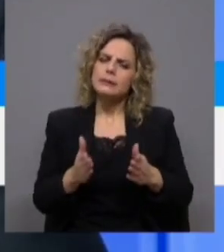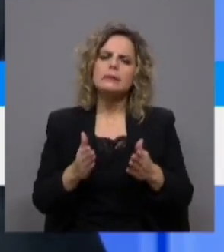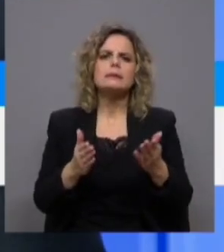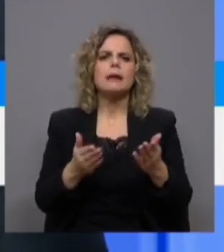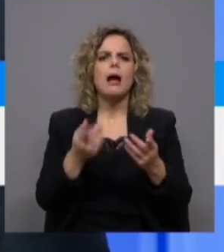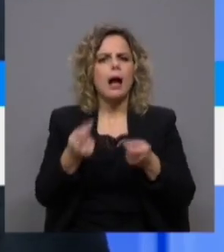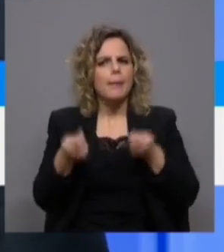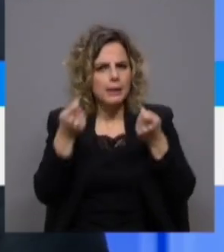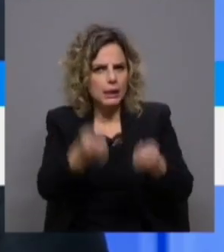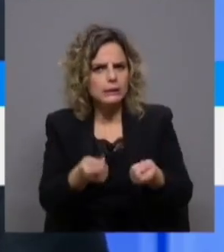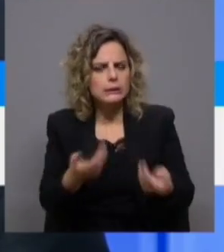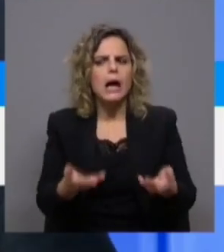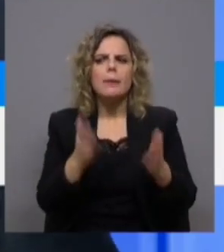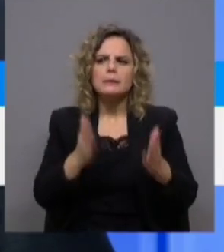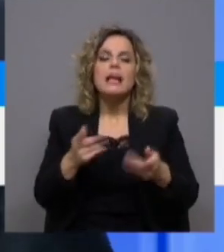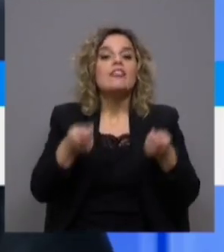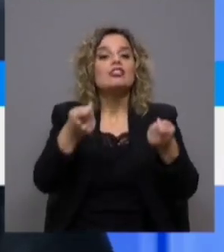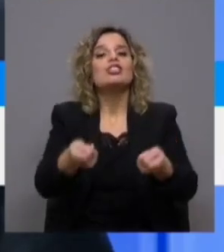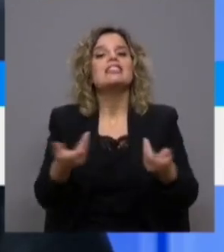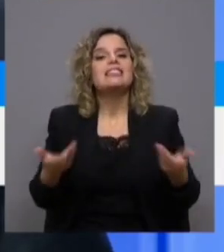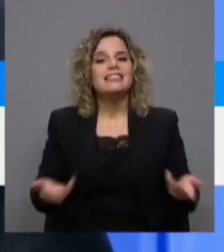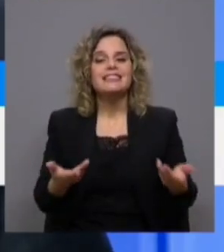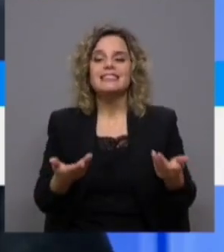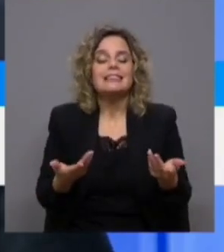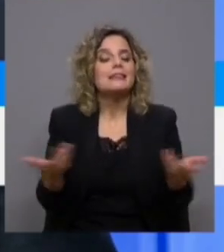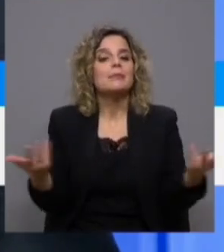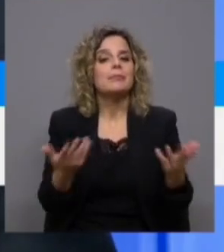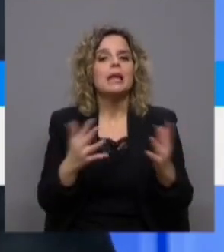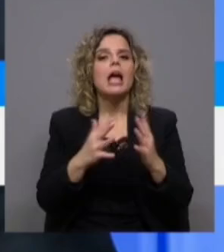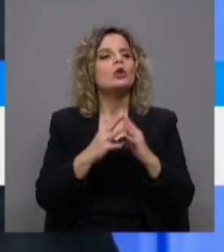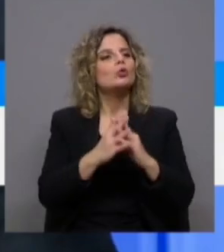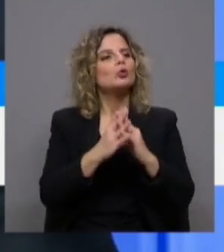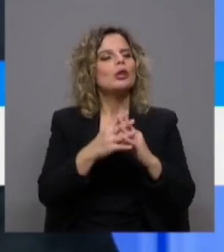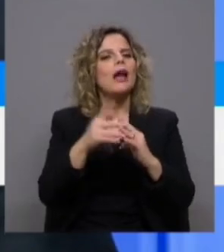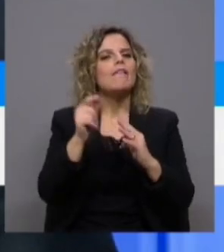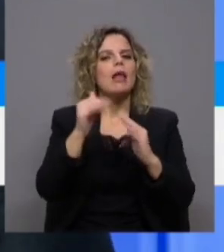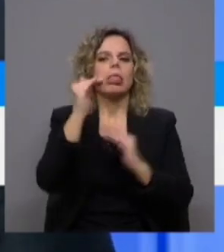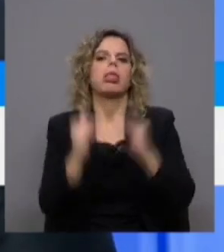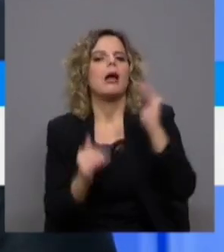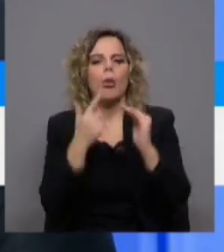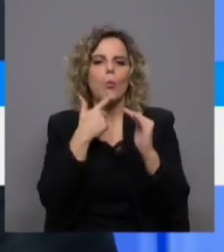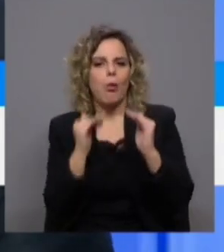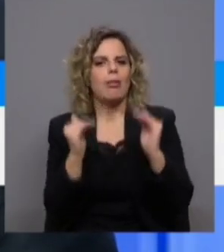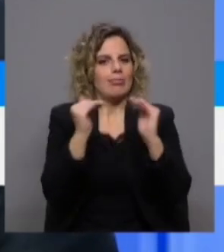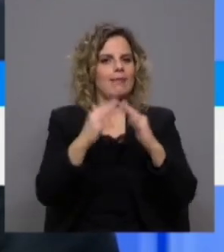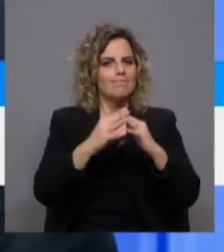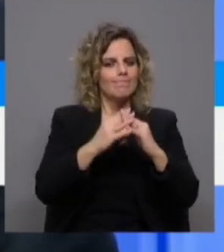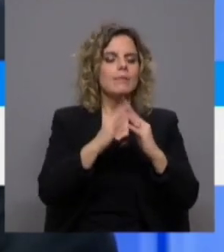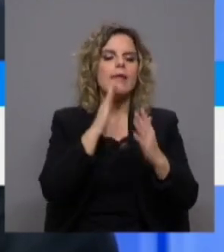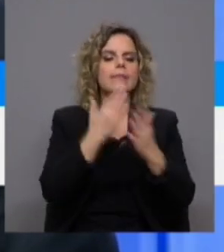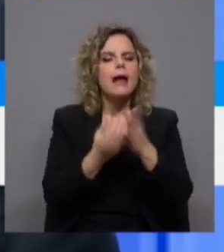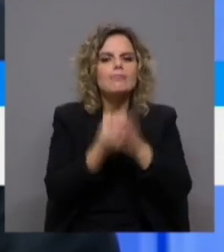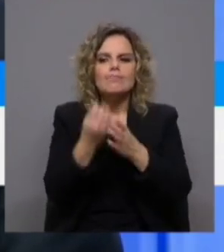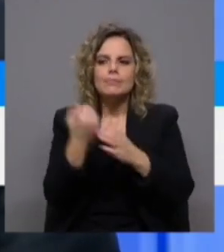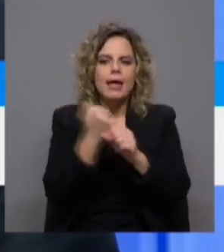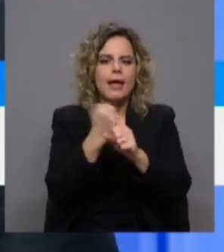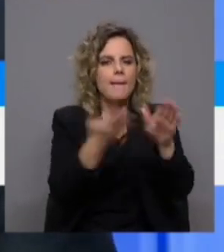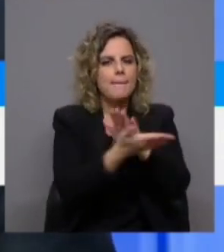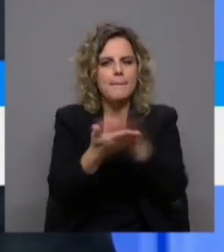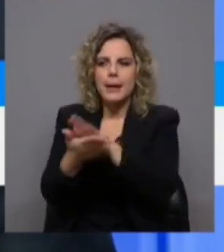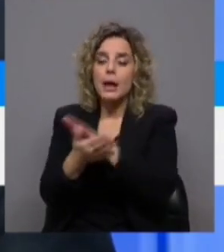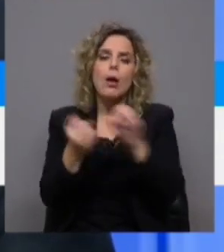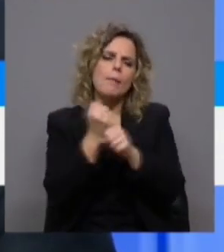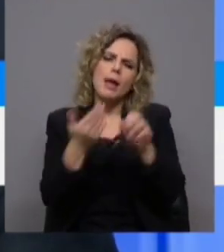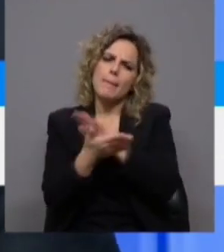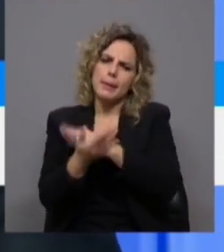realizará preciso muito poder voltar a investir em não podem ter uma estrutura financeira desequilibrada precisão muito poder voltar a criar empregos que realmente emprego daquele que seja